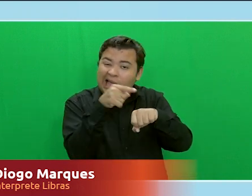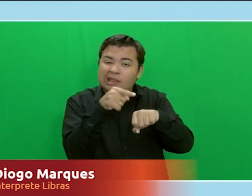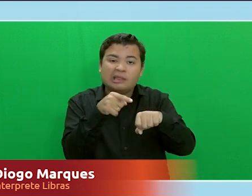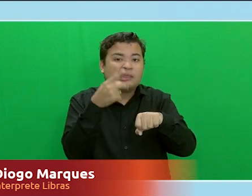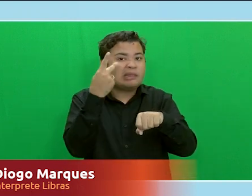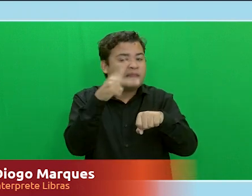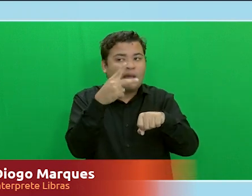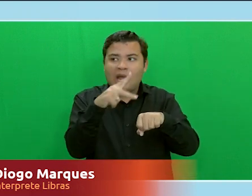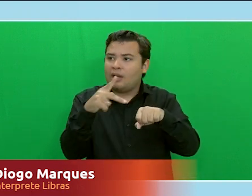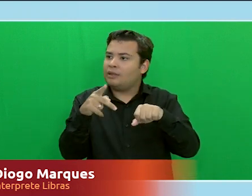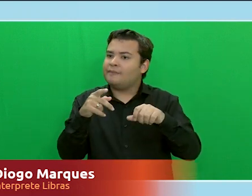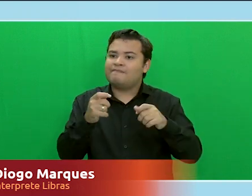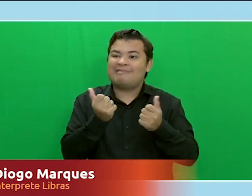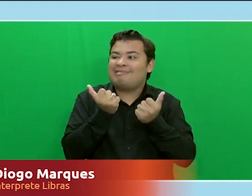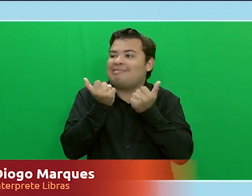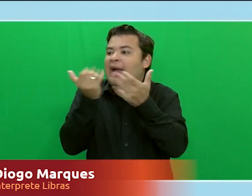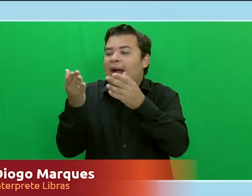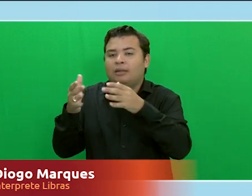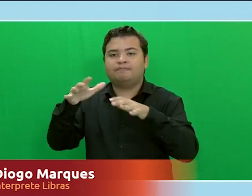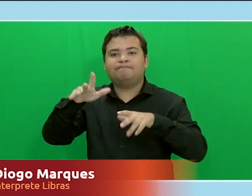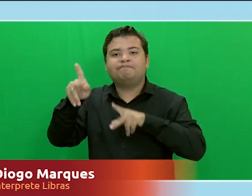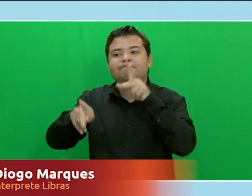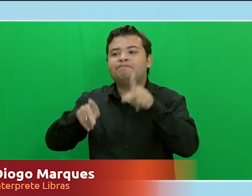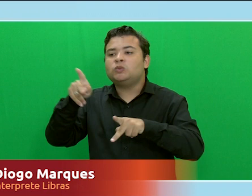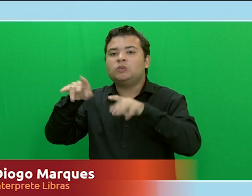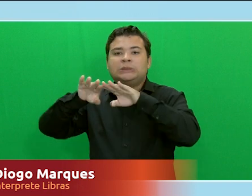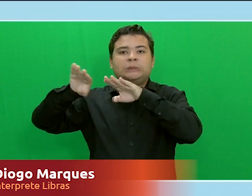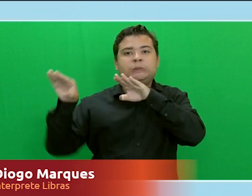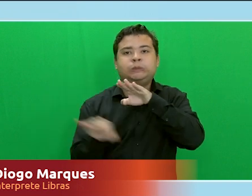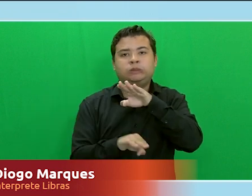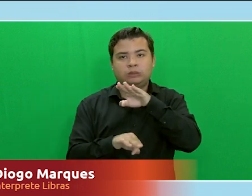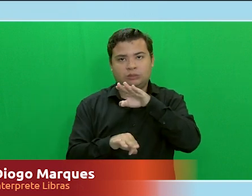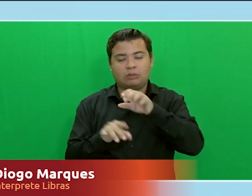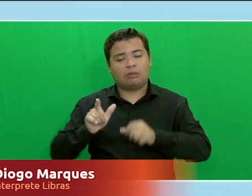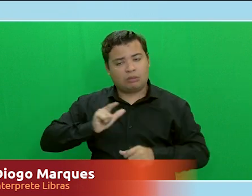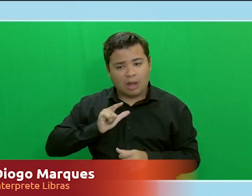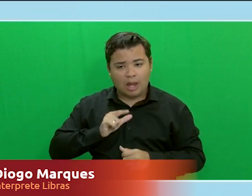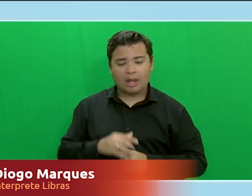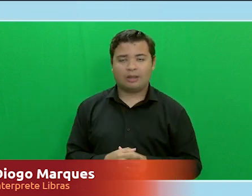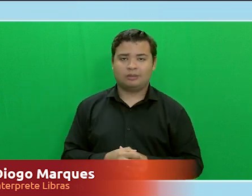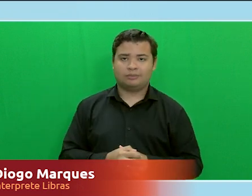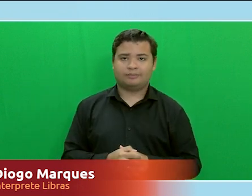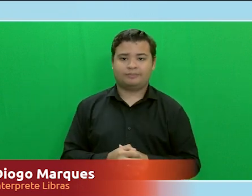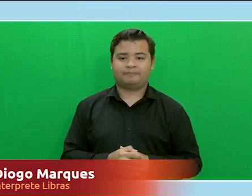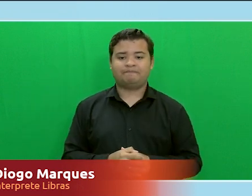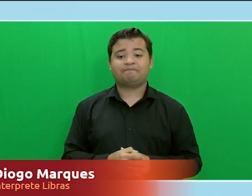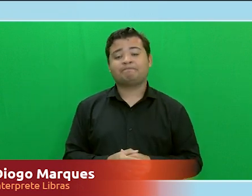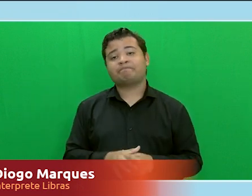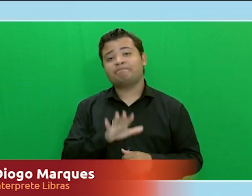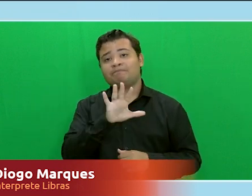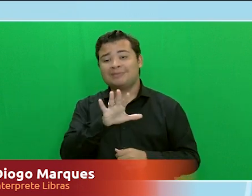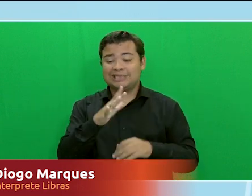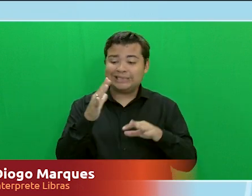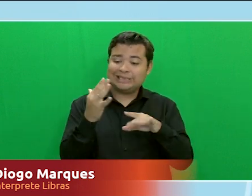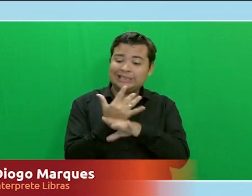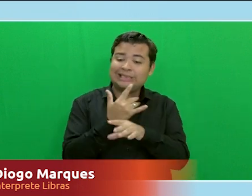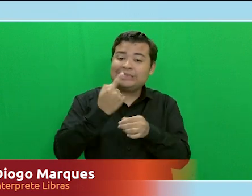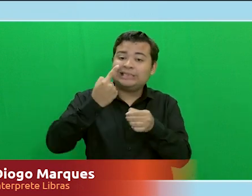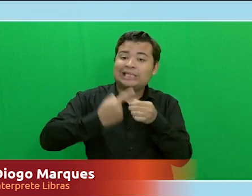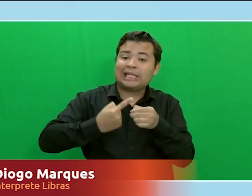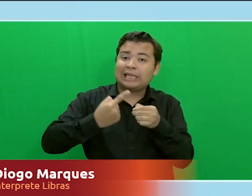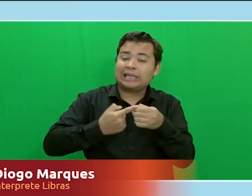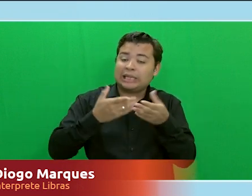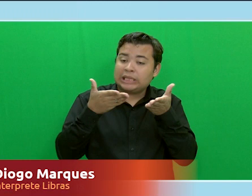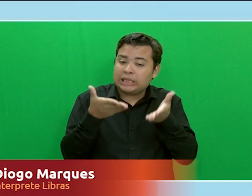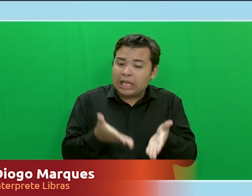sistema naturalmente desigual. Então, ela cria essa desigualdade. Só que a cidade,